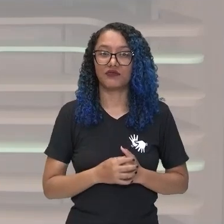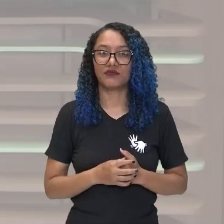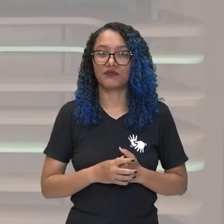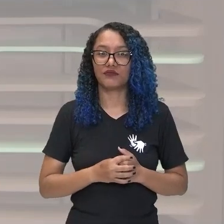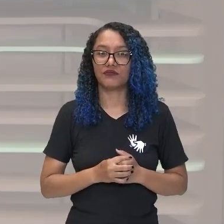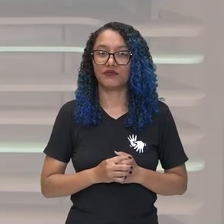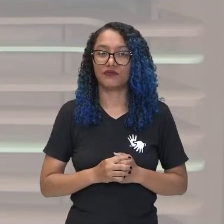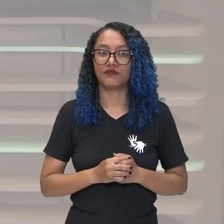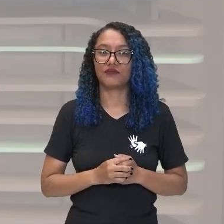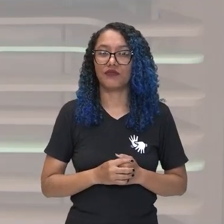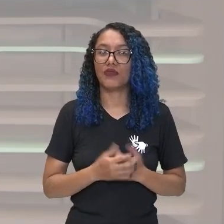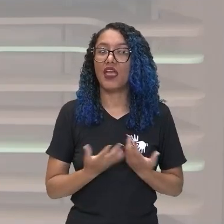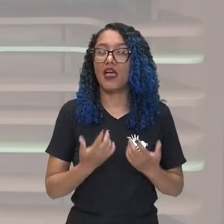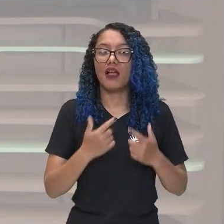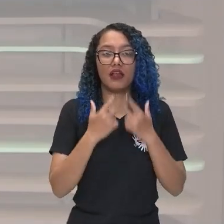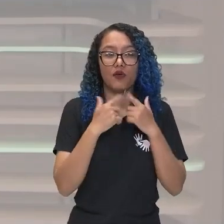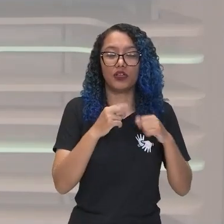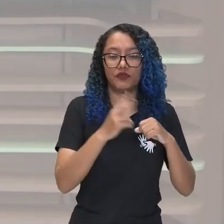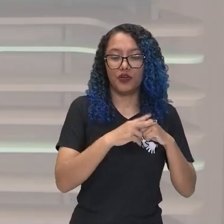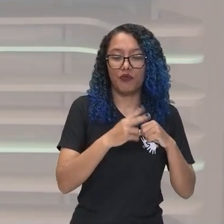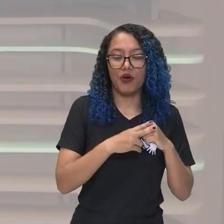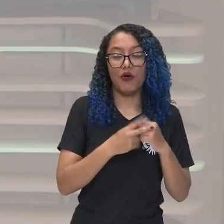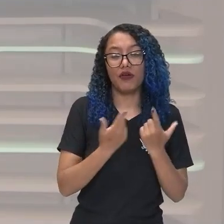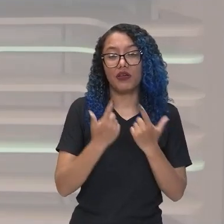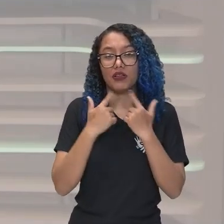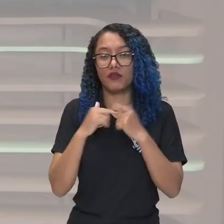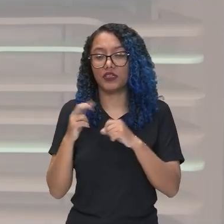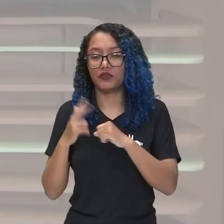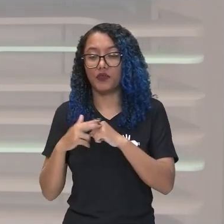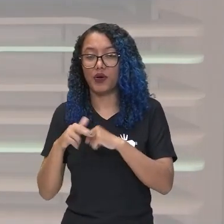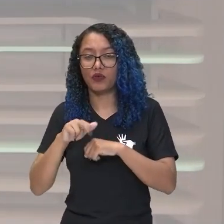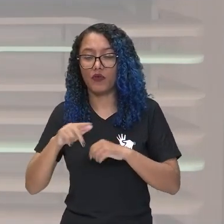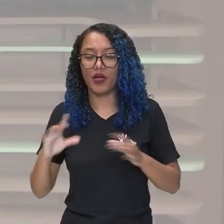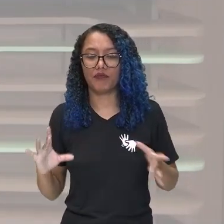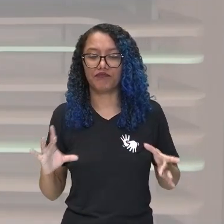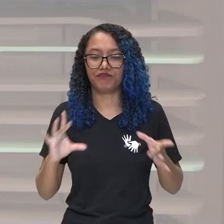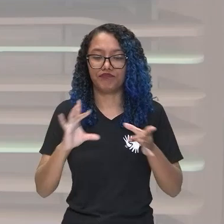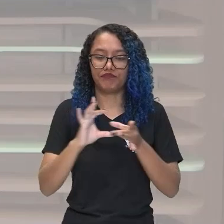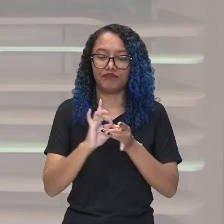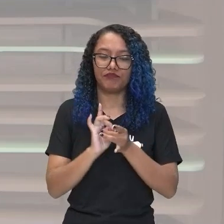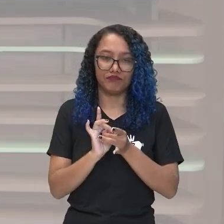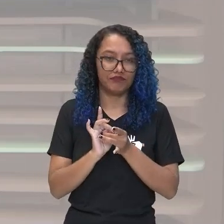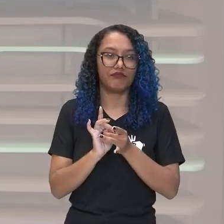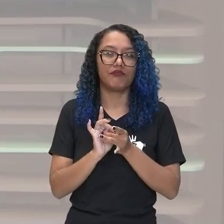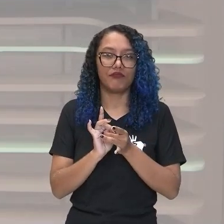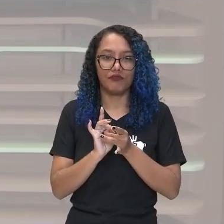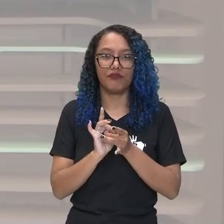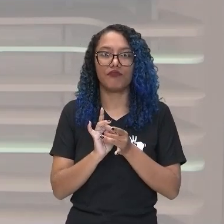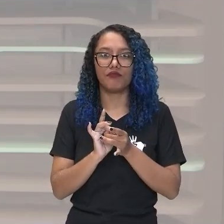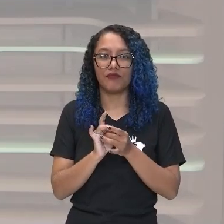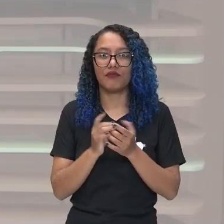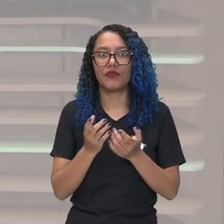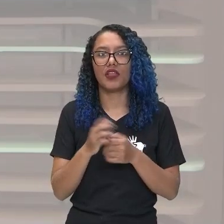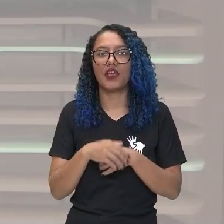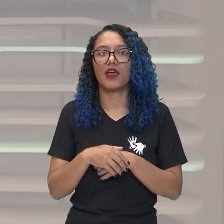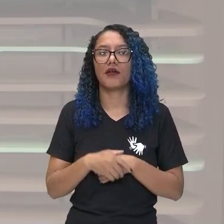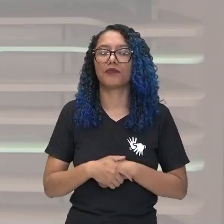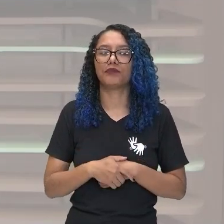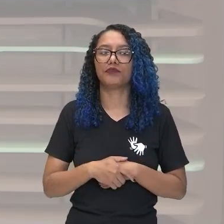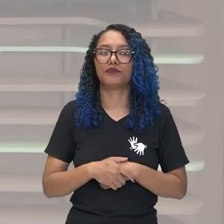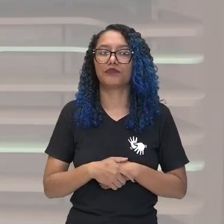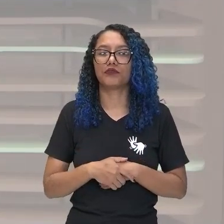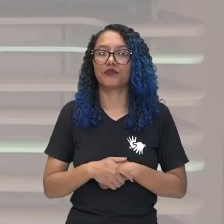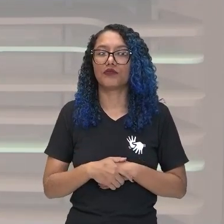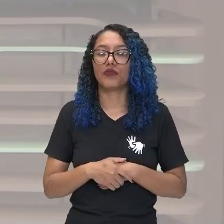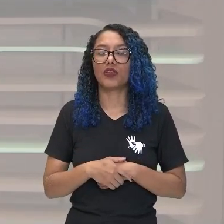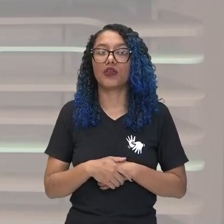aliado à linguagem não verbal. Então, junto com esses infográficos, eles são conteúdos visuais que eles utilizam tanto o texto verbal quanto o texto